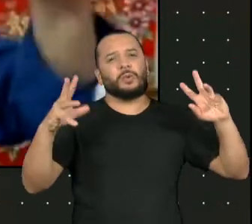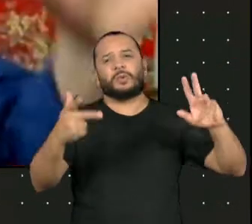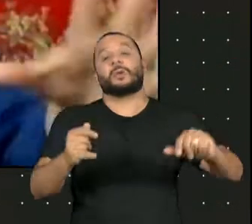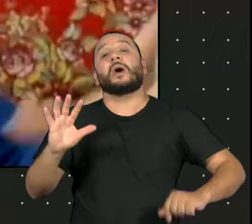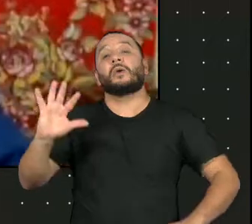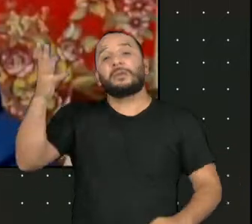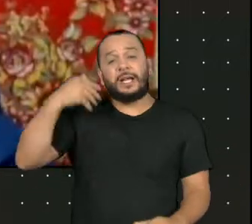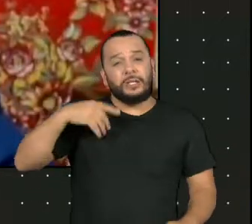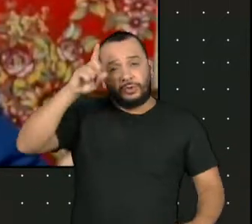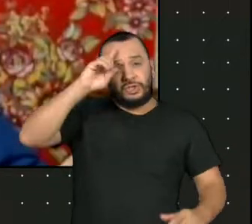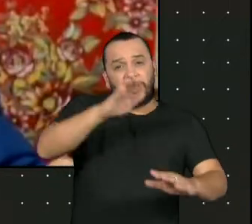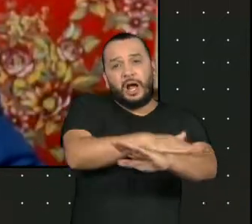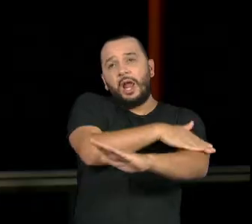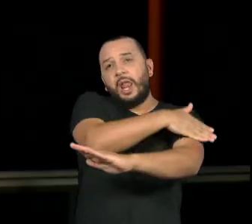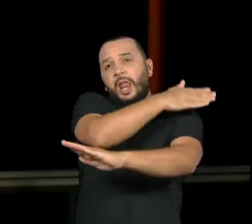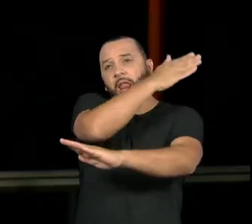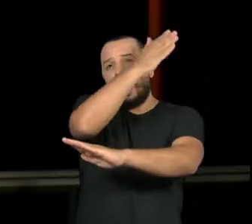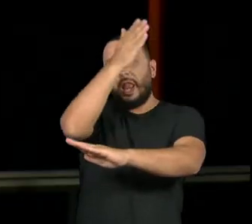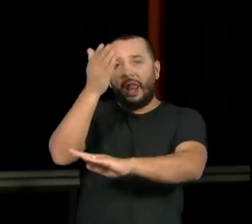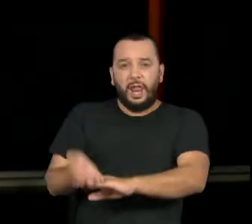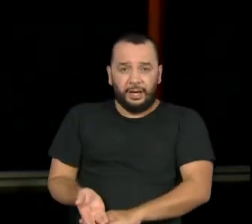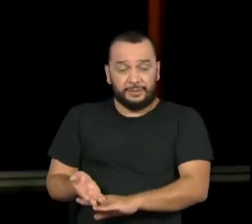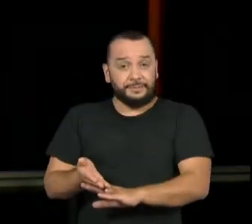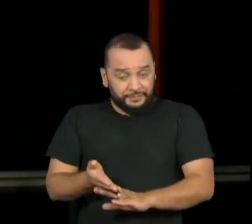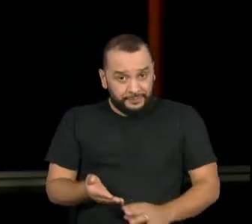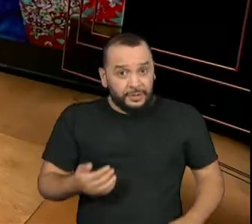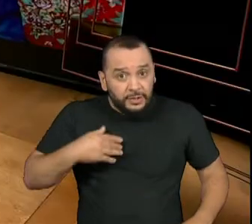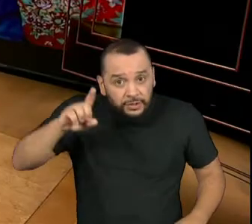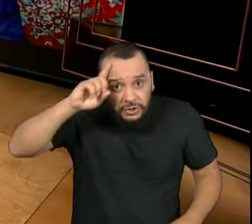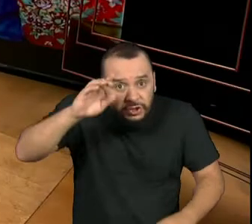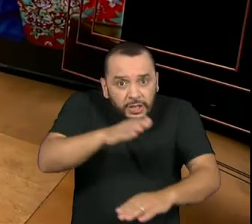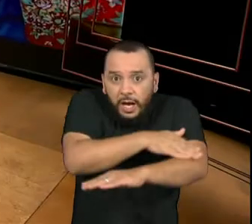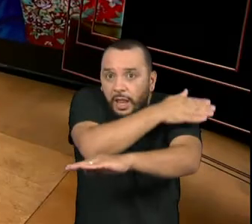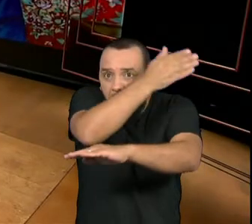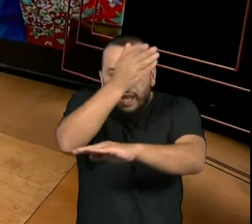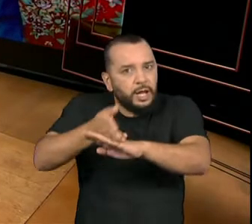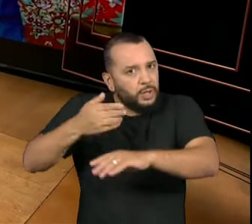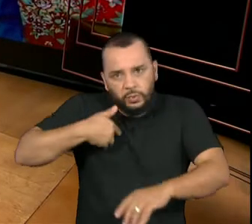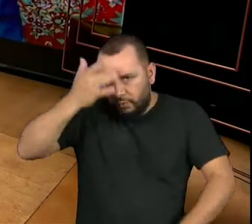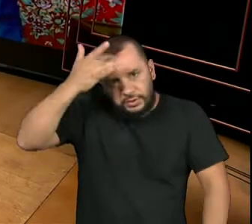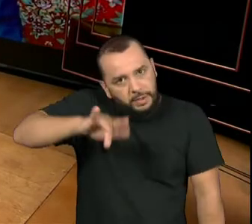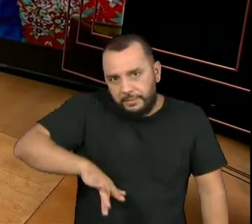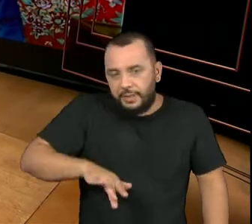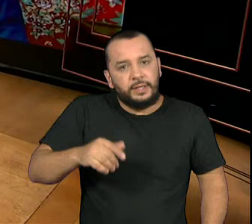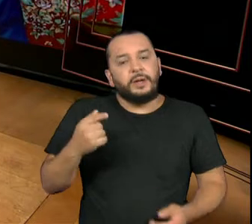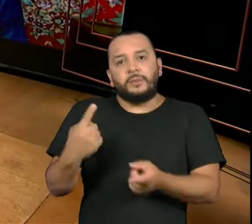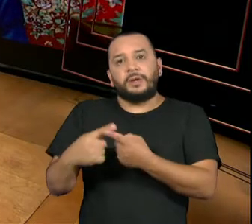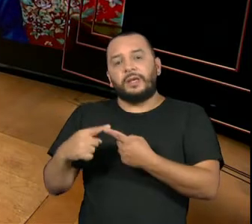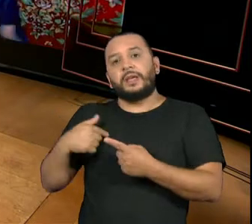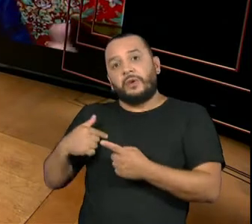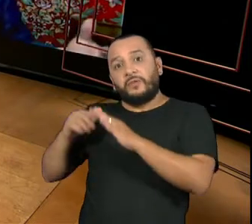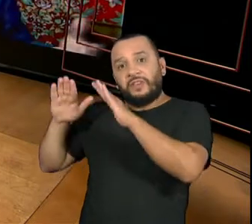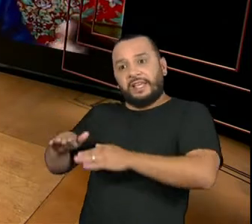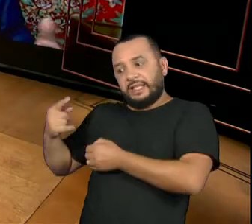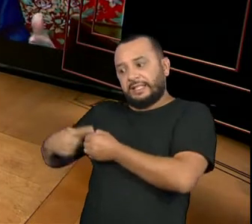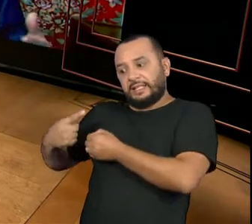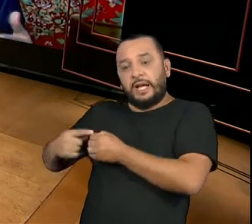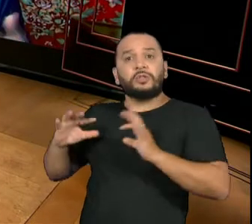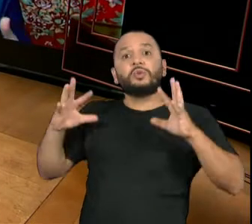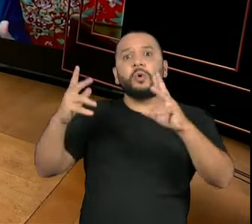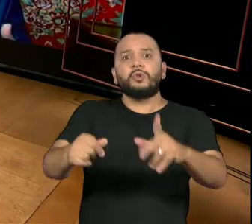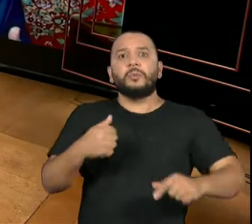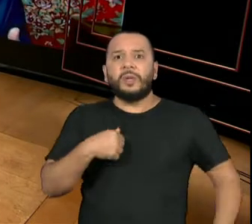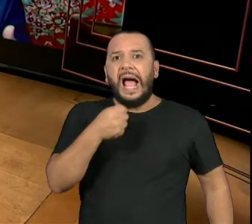durante o dia todo. E durante o dia todo, eu não sabia disso, que eu tinha ficado em Irará, todo mundo cantava a